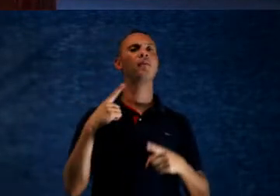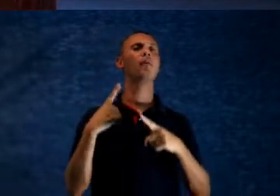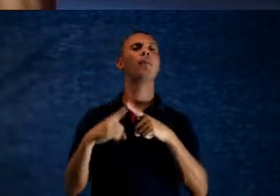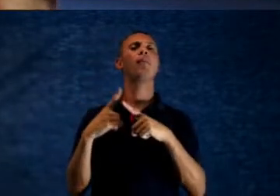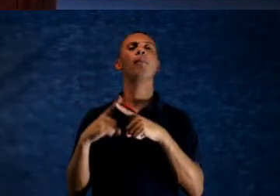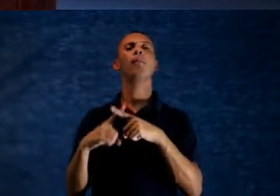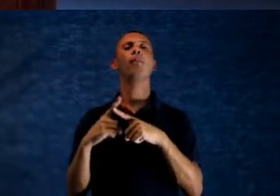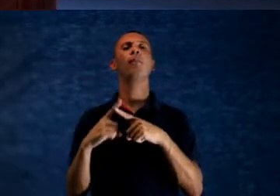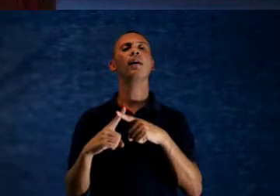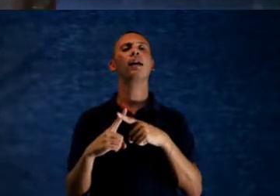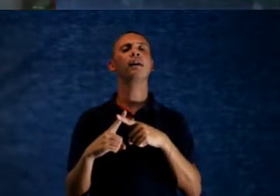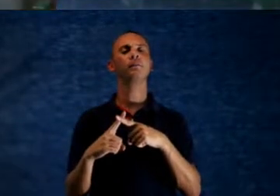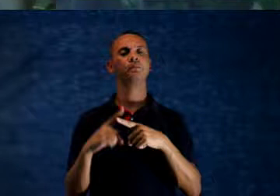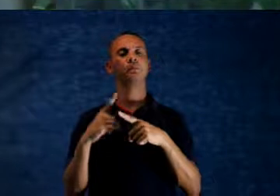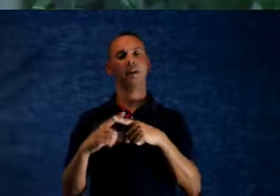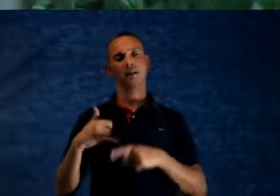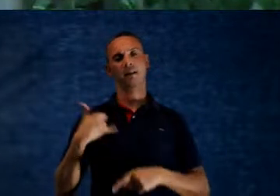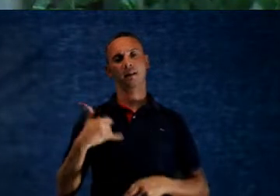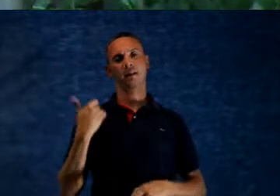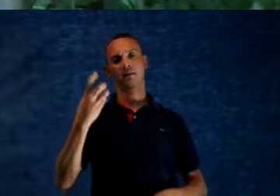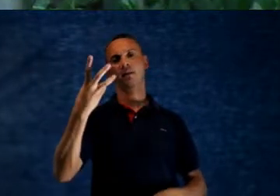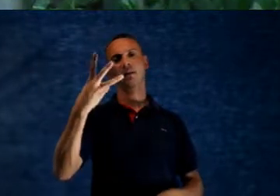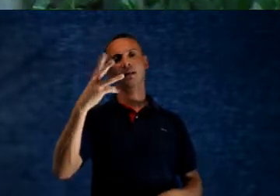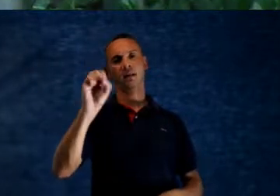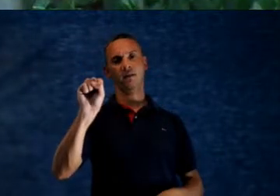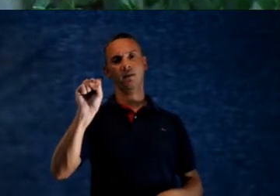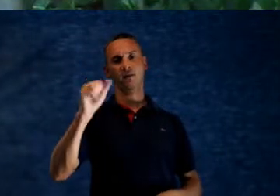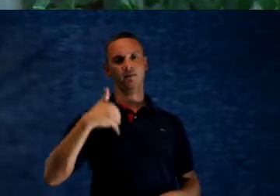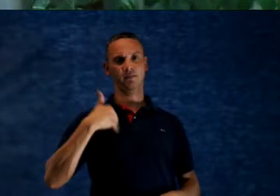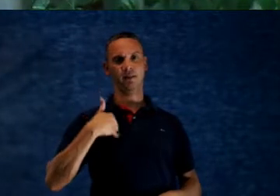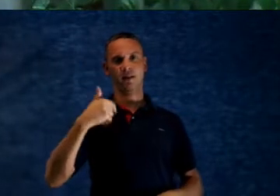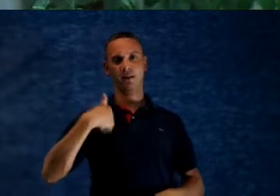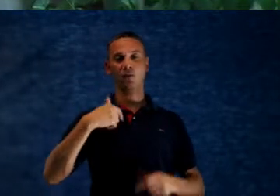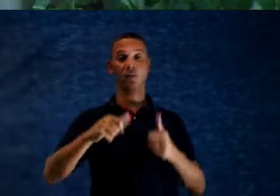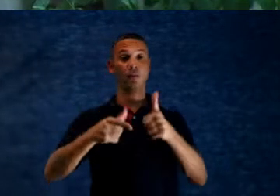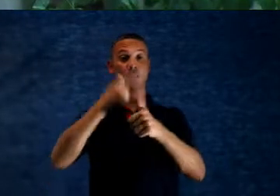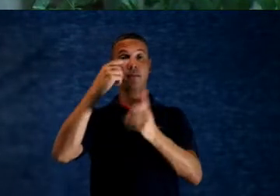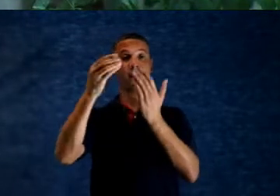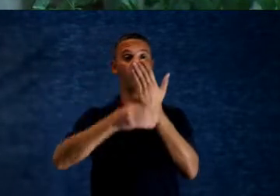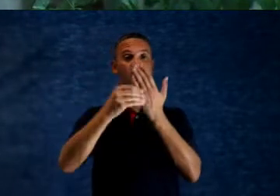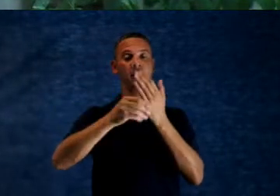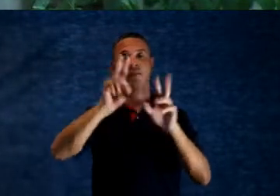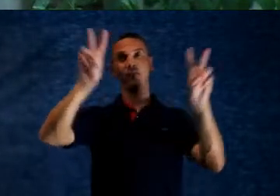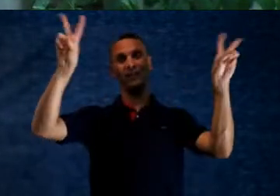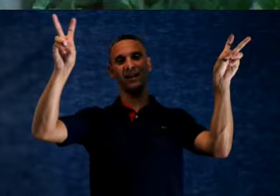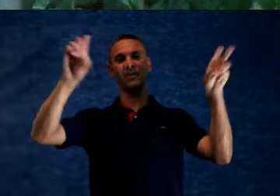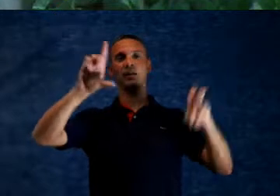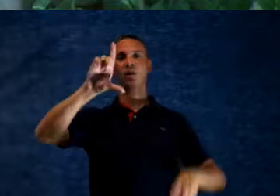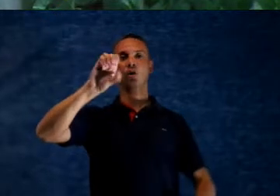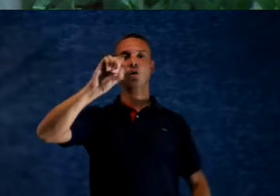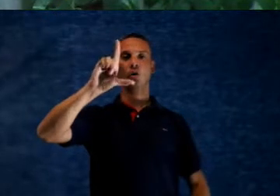Vida Literária. Por que isto? Aos 38 anos de idade, lancei meu primeiro